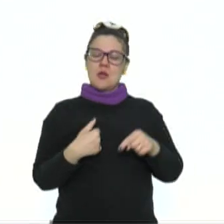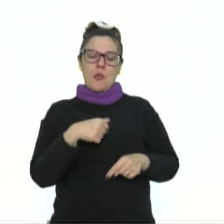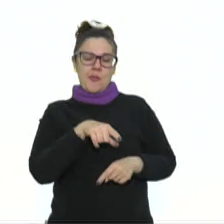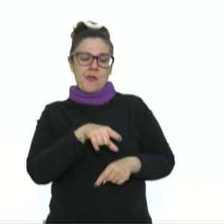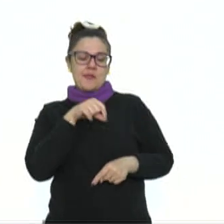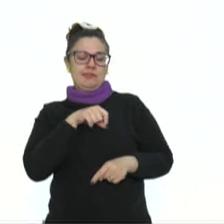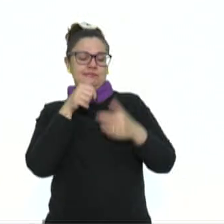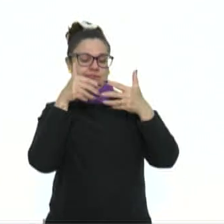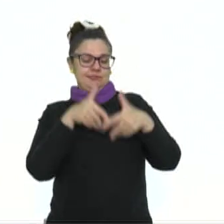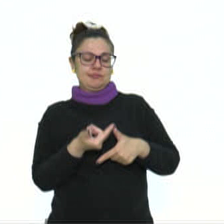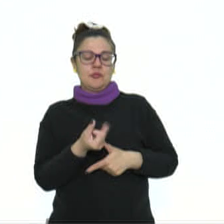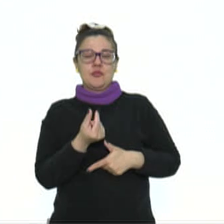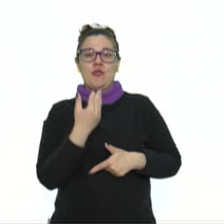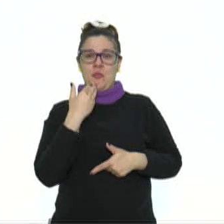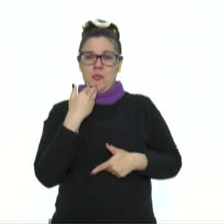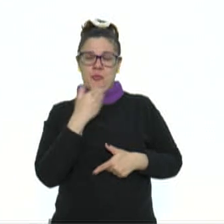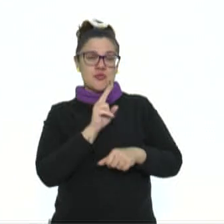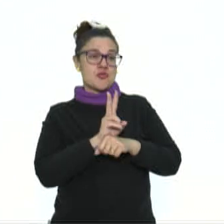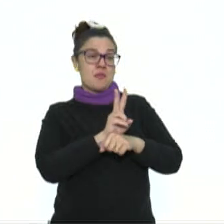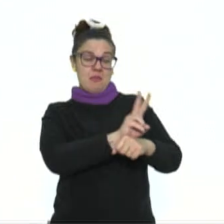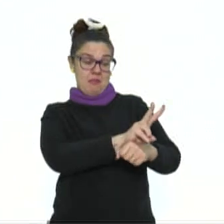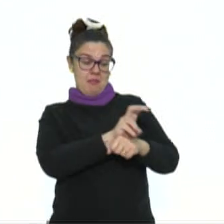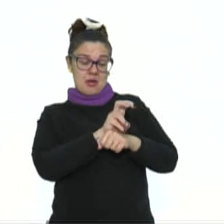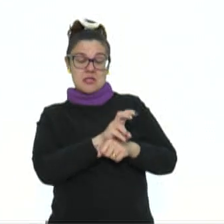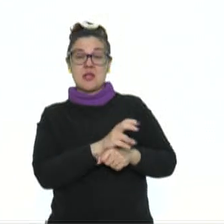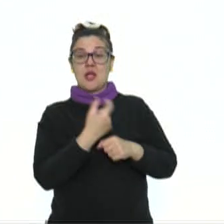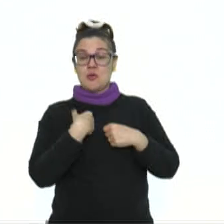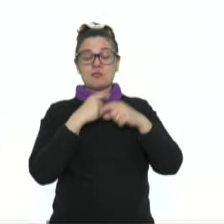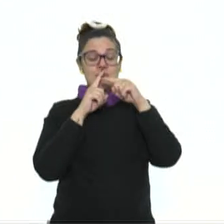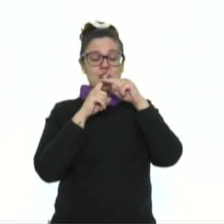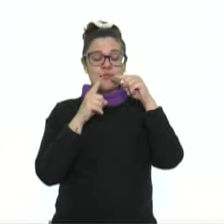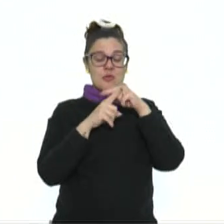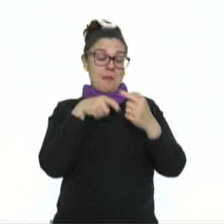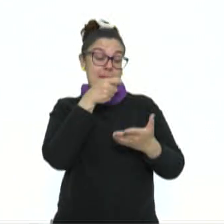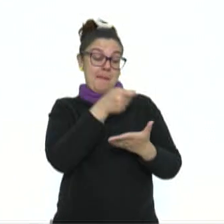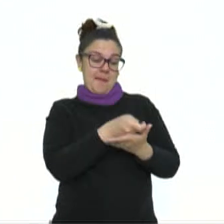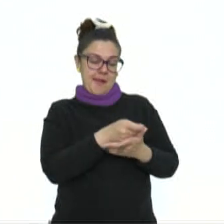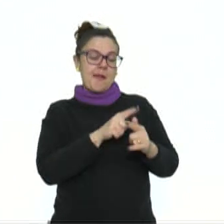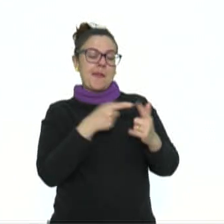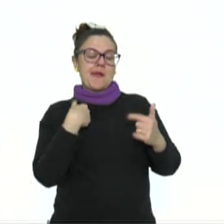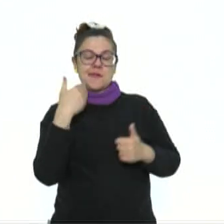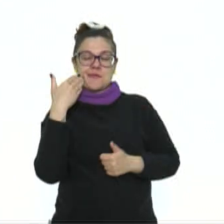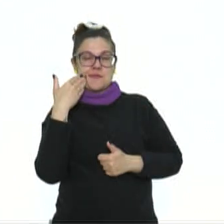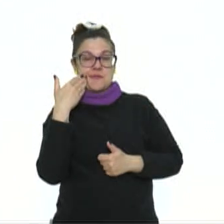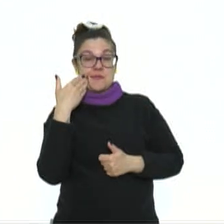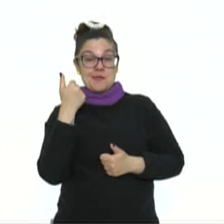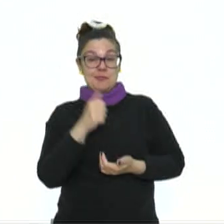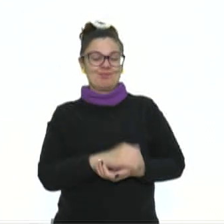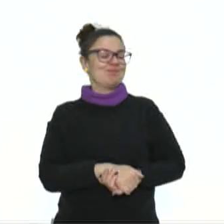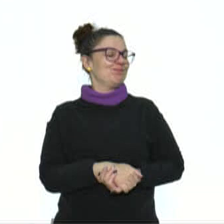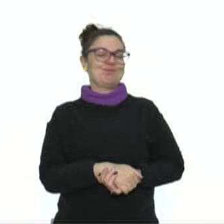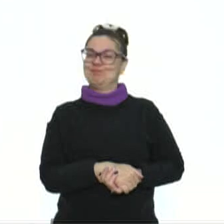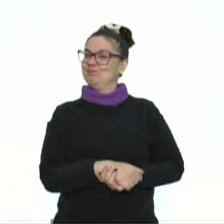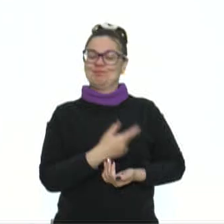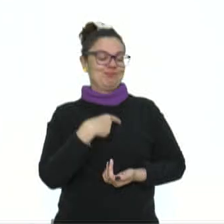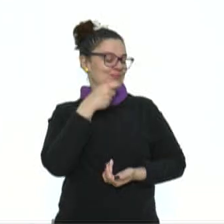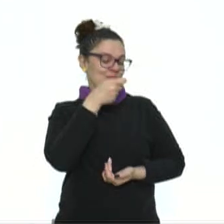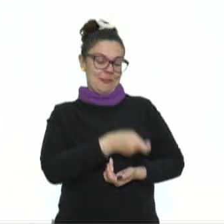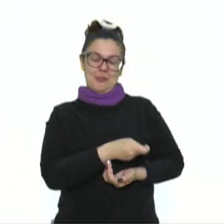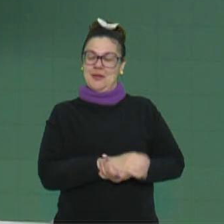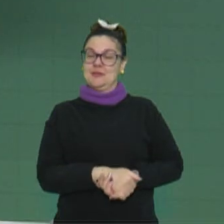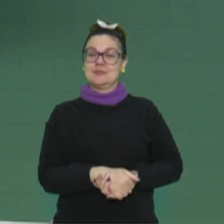em apuros de dinheiro, vou pedi-lo emprestado e prometo pagá-lo, embora saiba que tal nunca